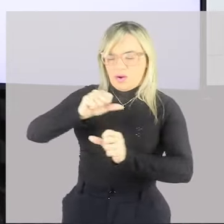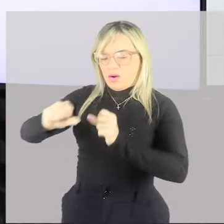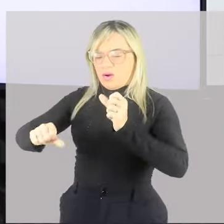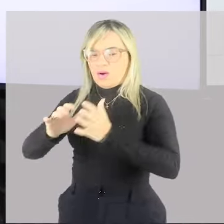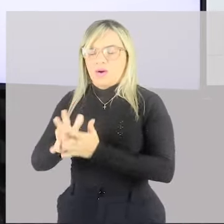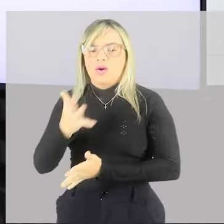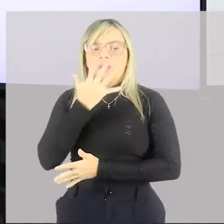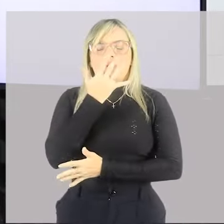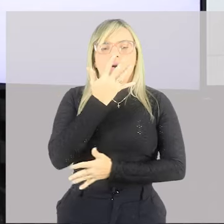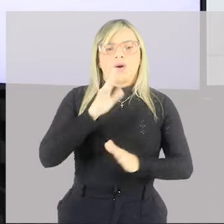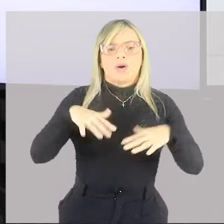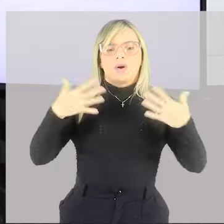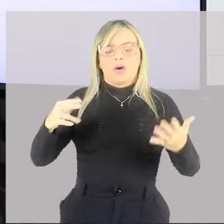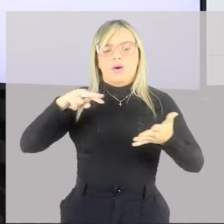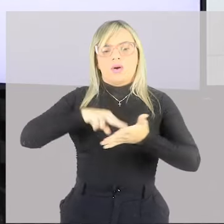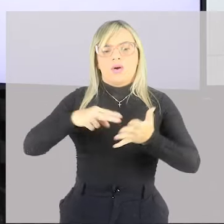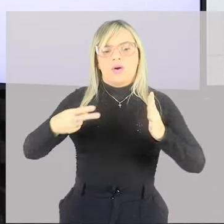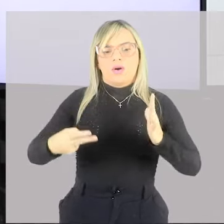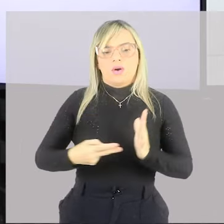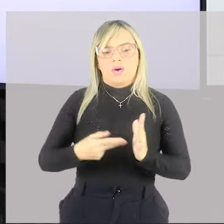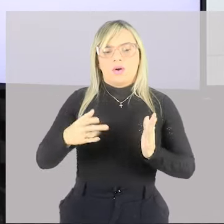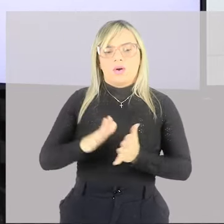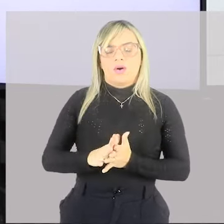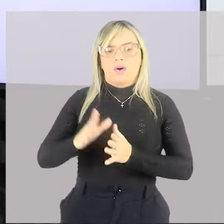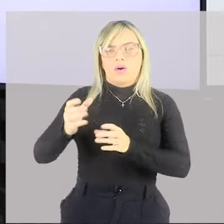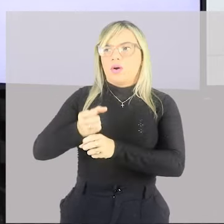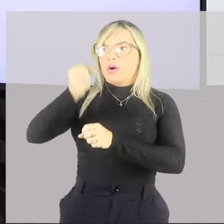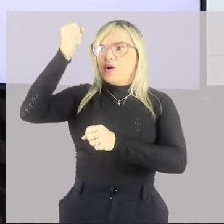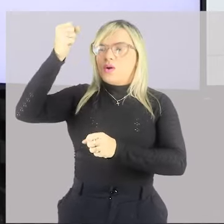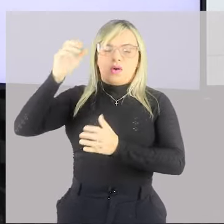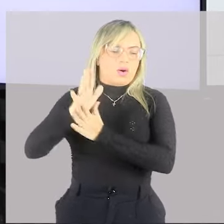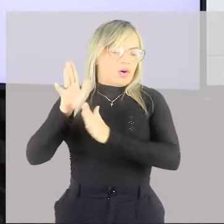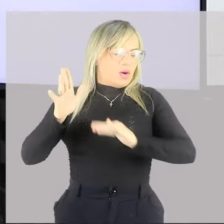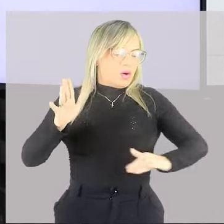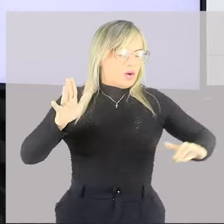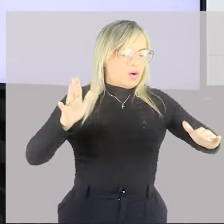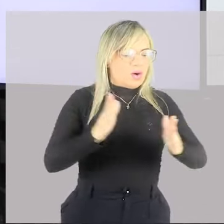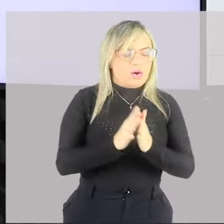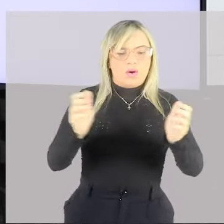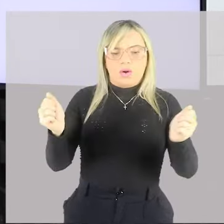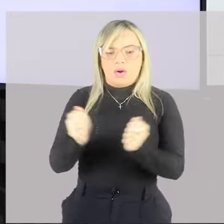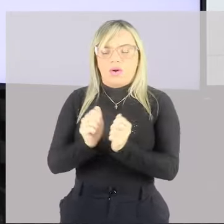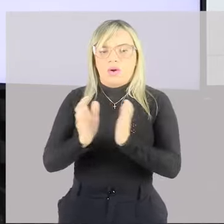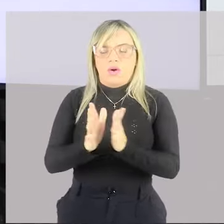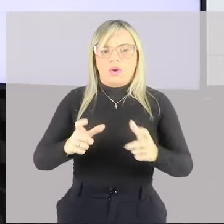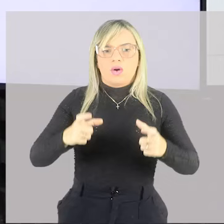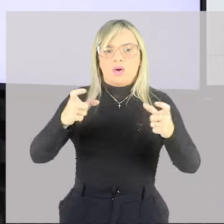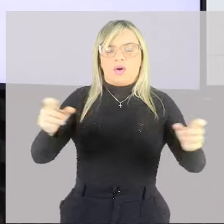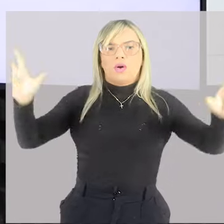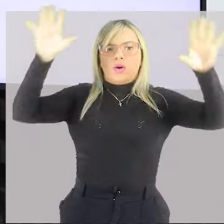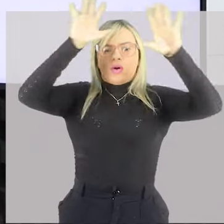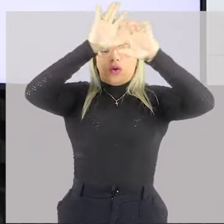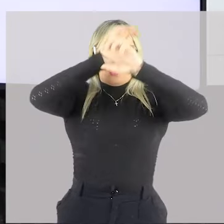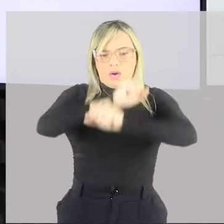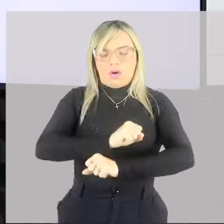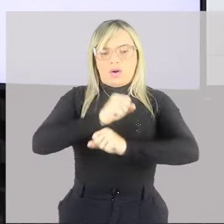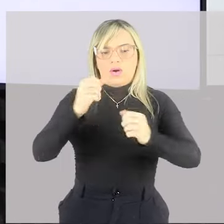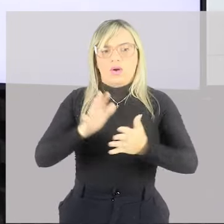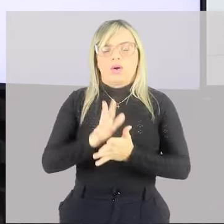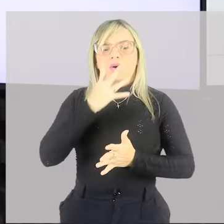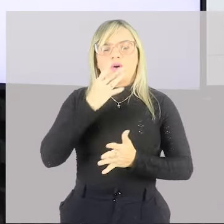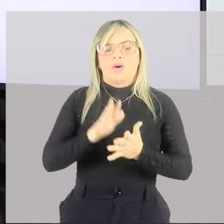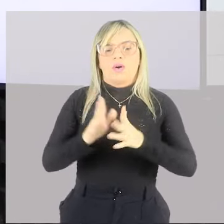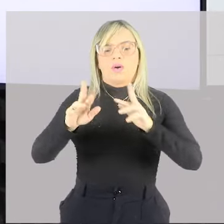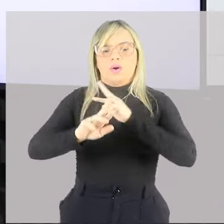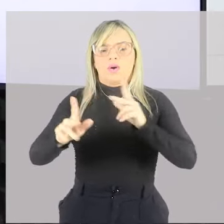cores quer dizer se essa senhora com esta criança estivesse num local onde fosse nublado as cores seriam diferentes